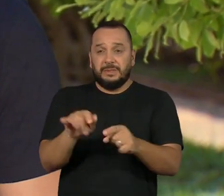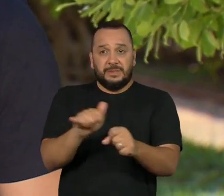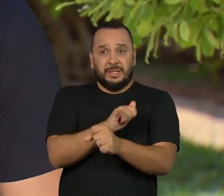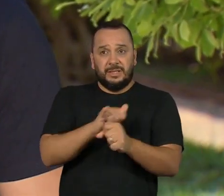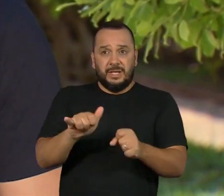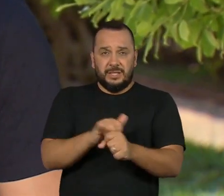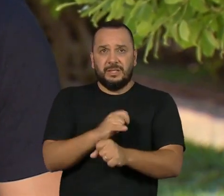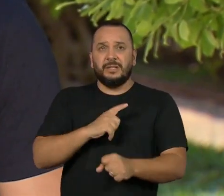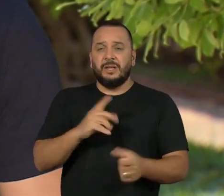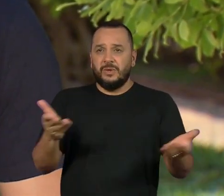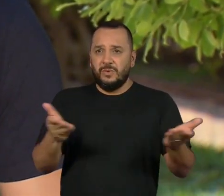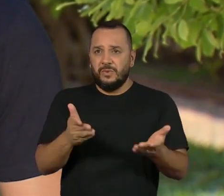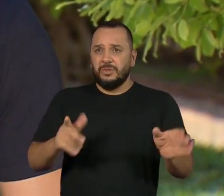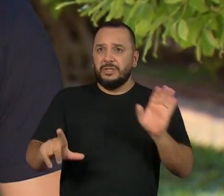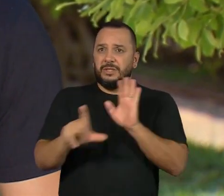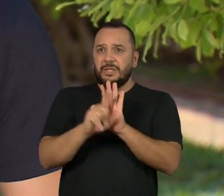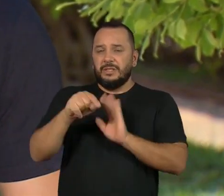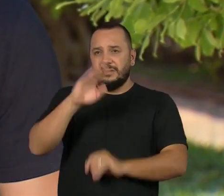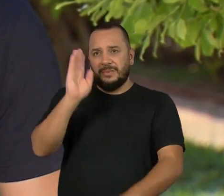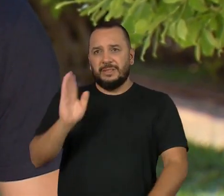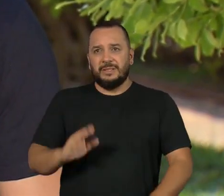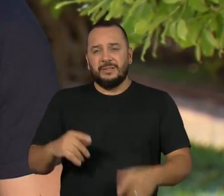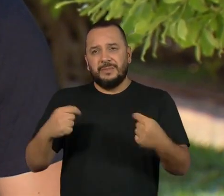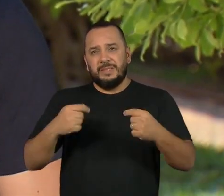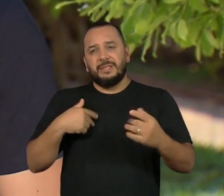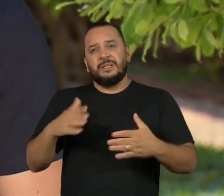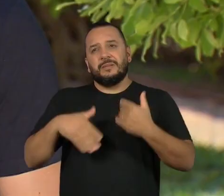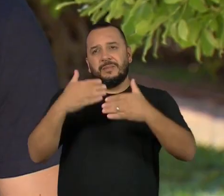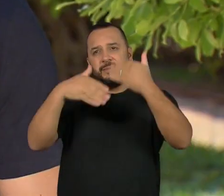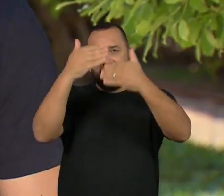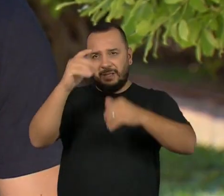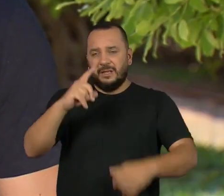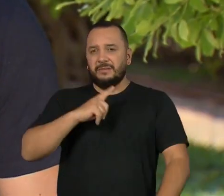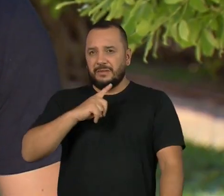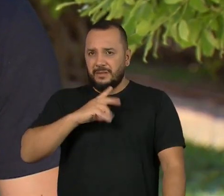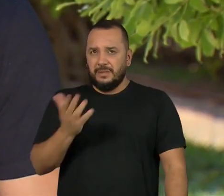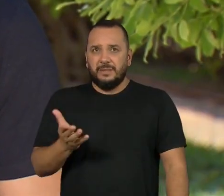já hoje na legislação brasileira que precisam ser implementados